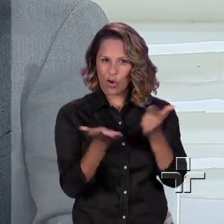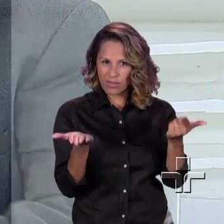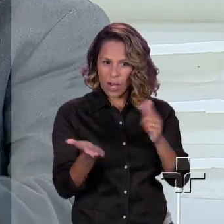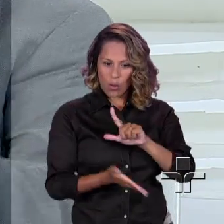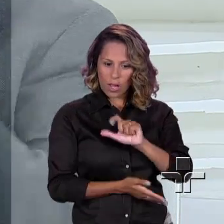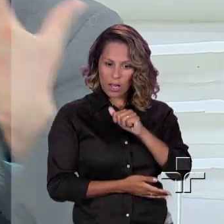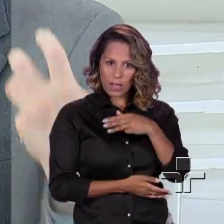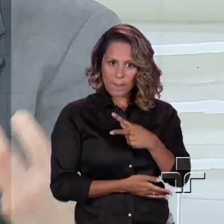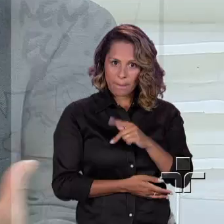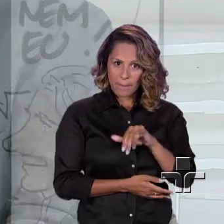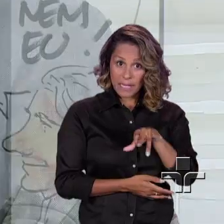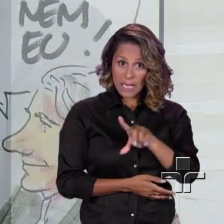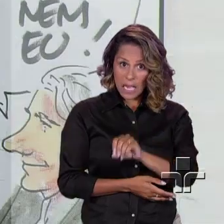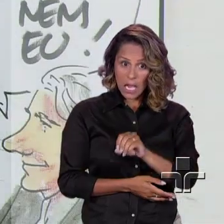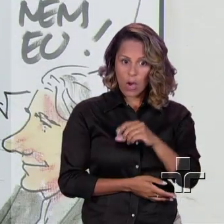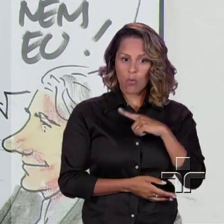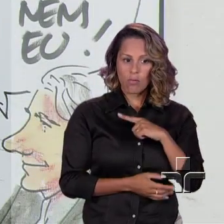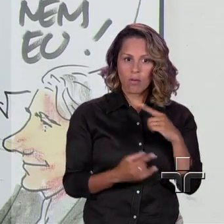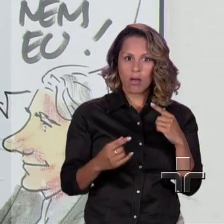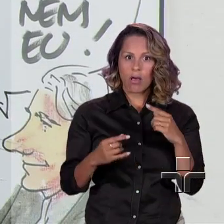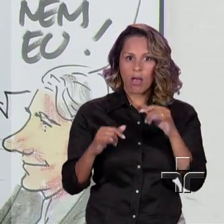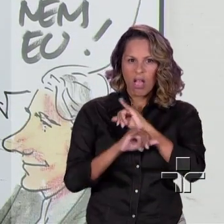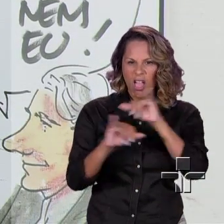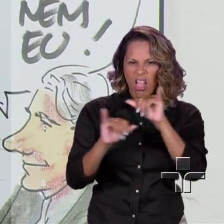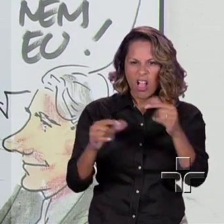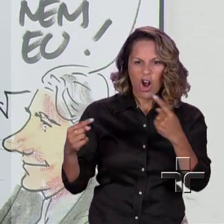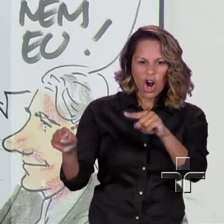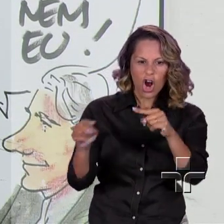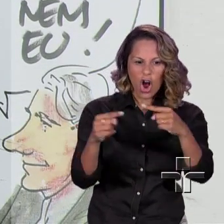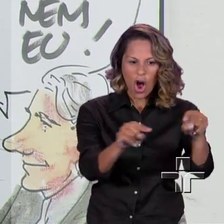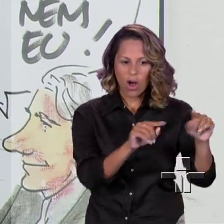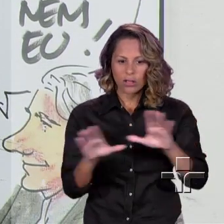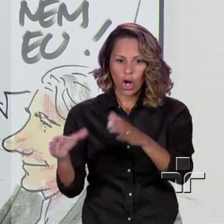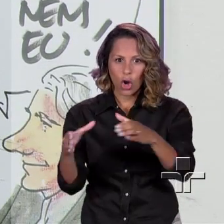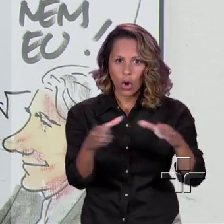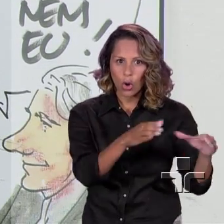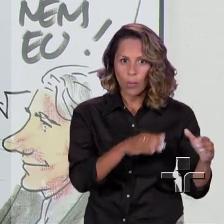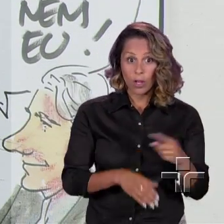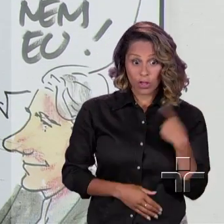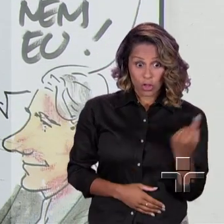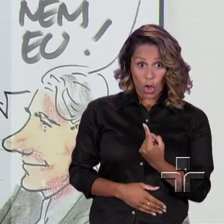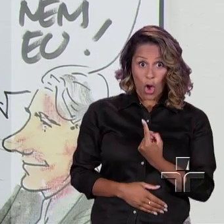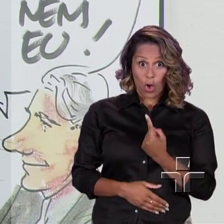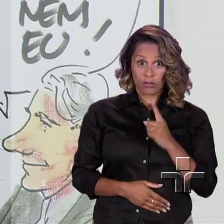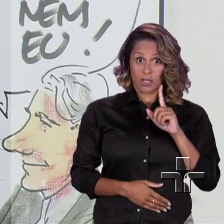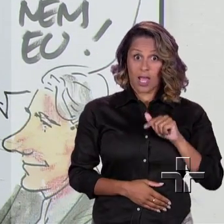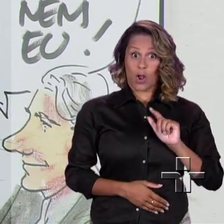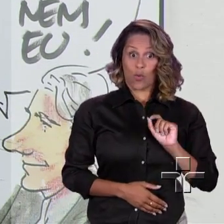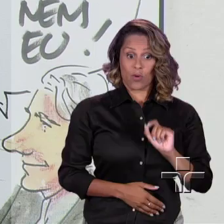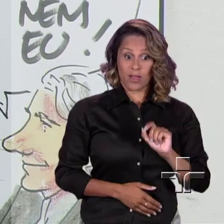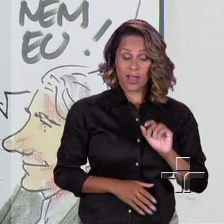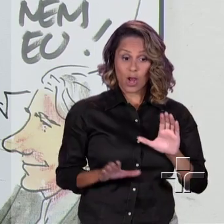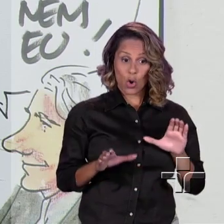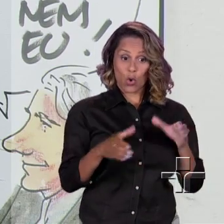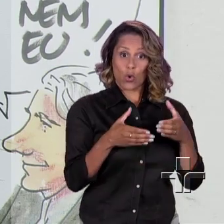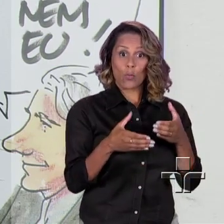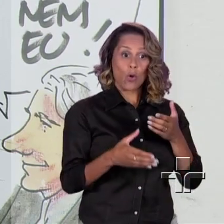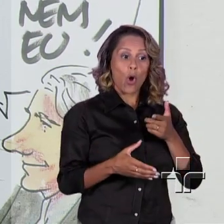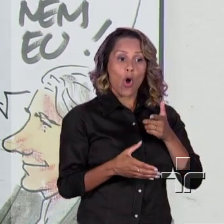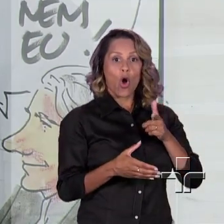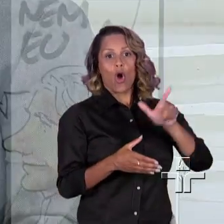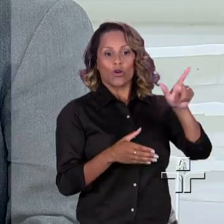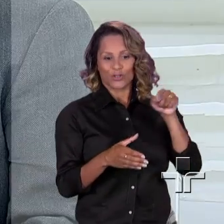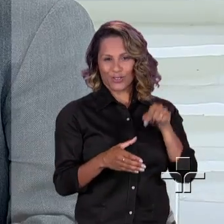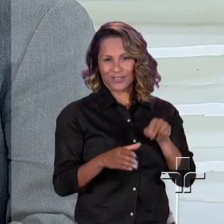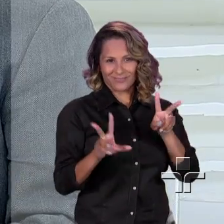no imaginário da esquerda nós éramos os etc., os movimentos outros não trabalhadores, mas eu queria